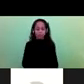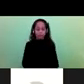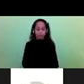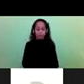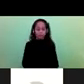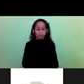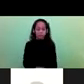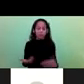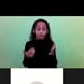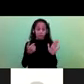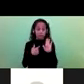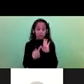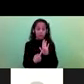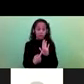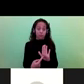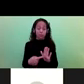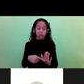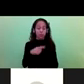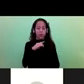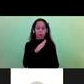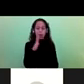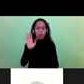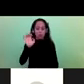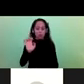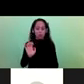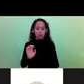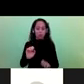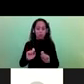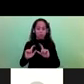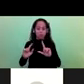Aqui eu trago, né, do lado esquerdo do slide